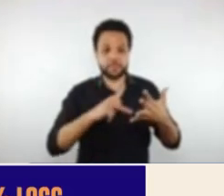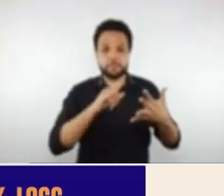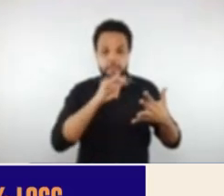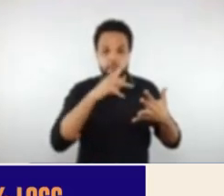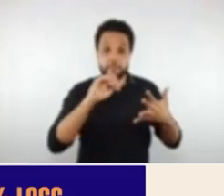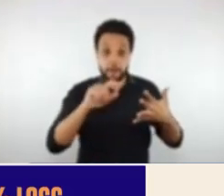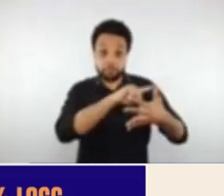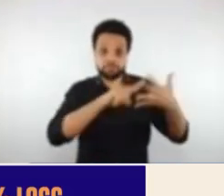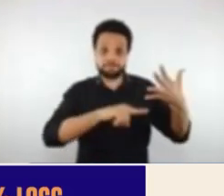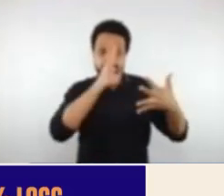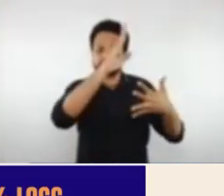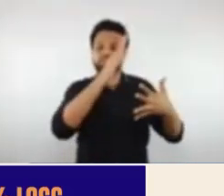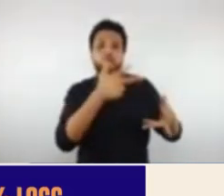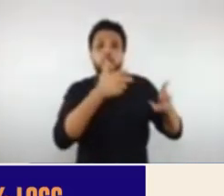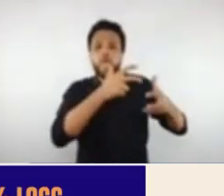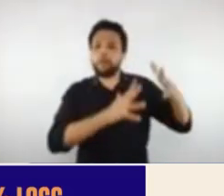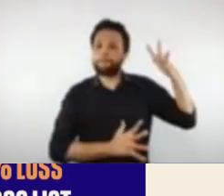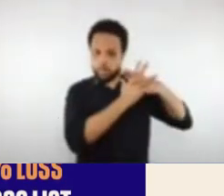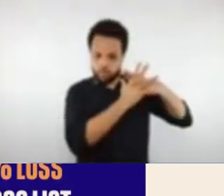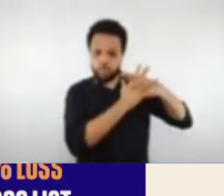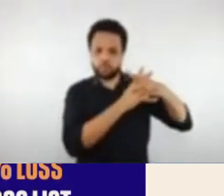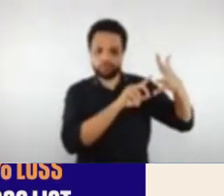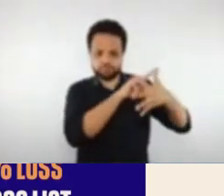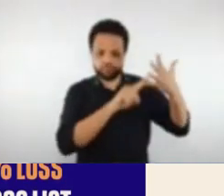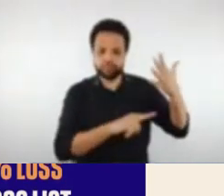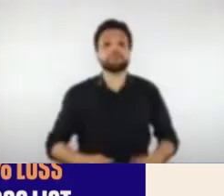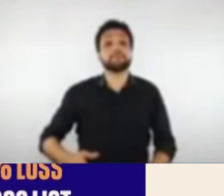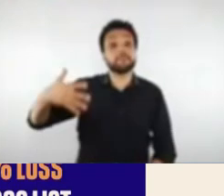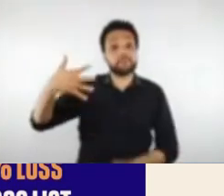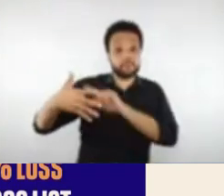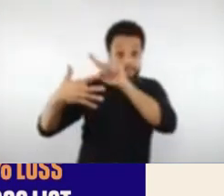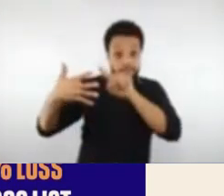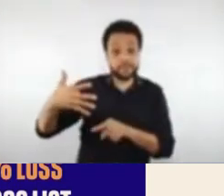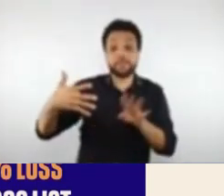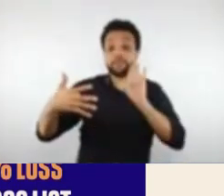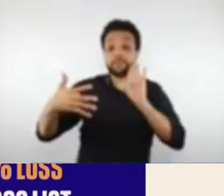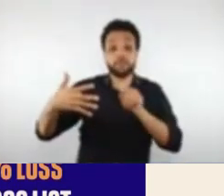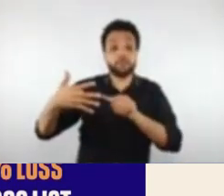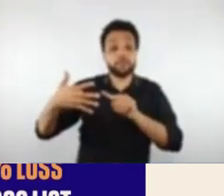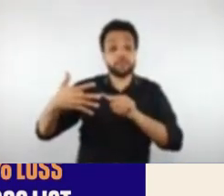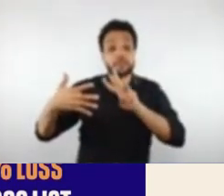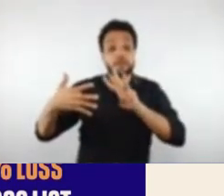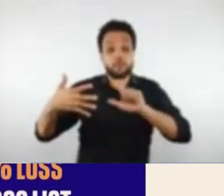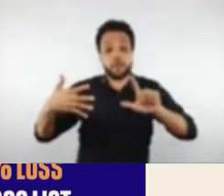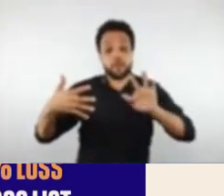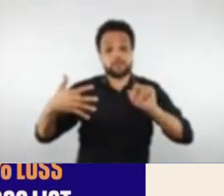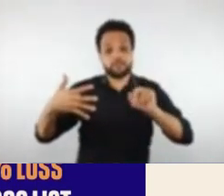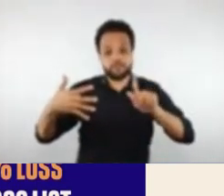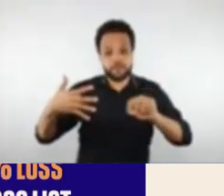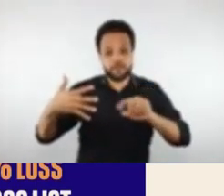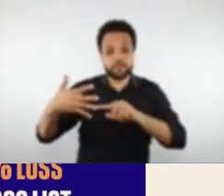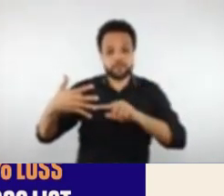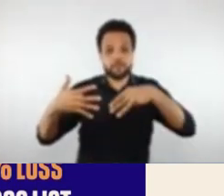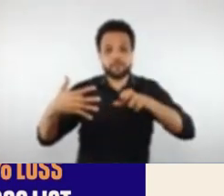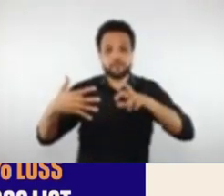aqui o Facebook, que são outros fatores aqui para queda, mas é Wells Fargo, Mercedes, Ford e GE. O que